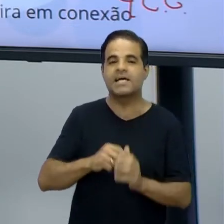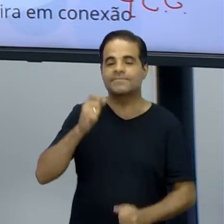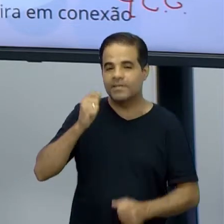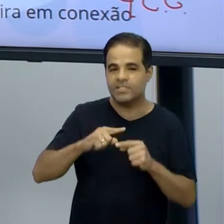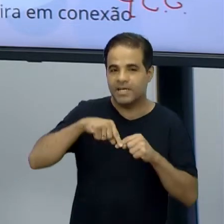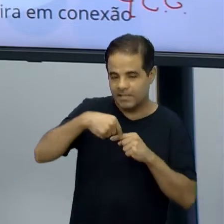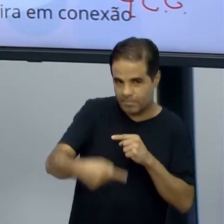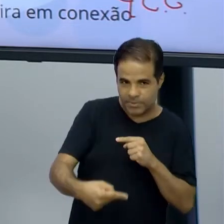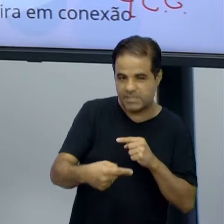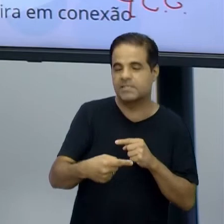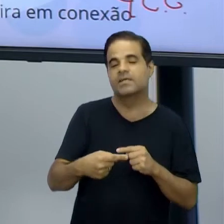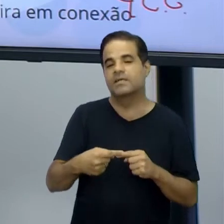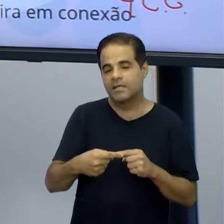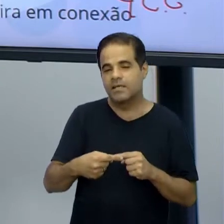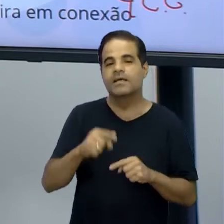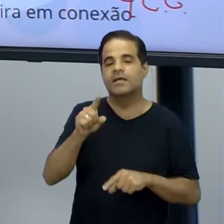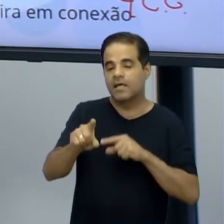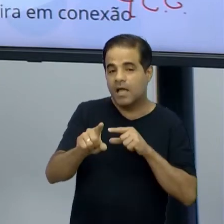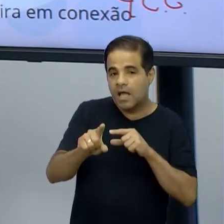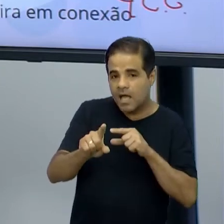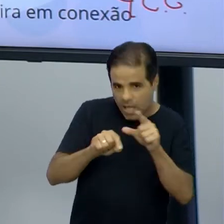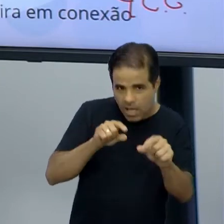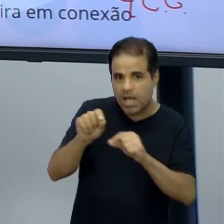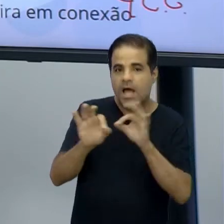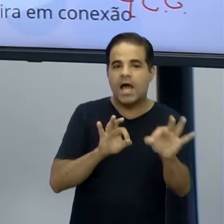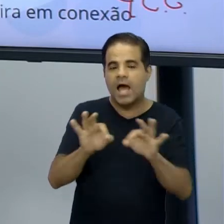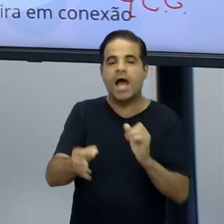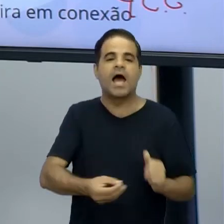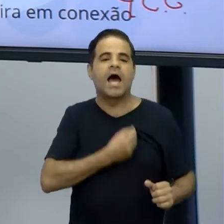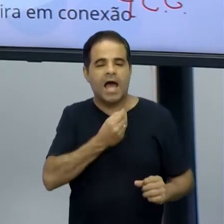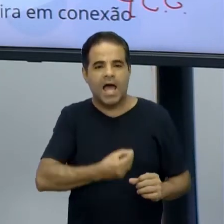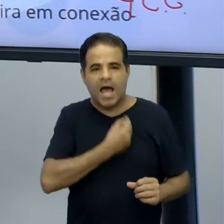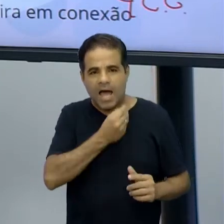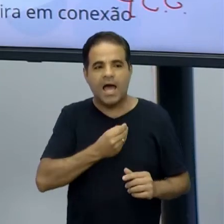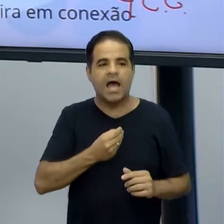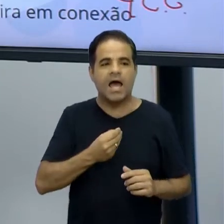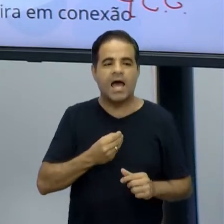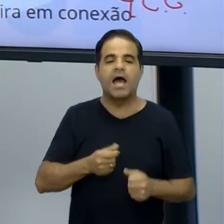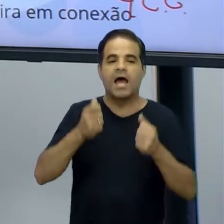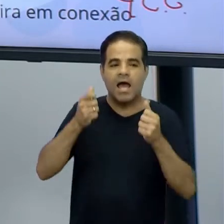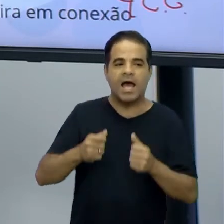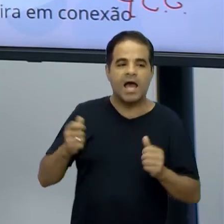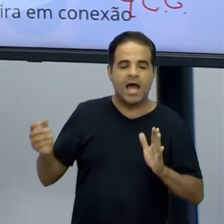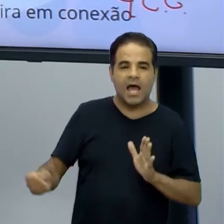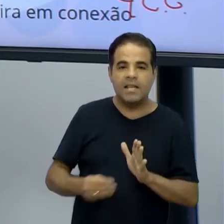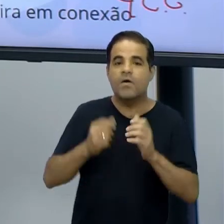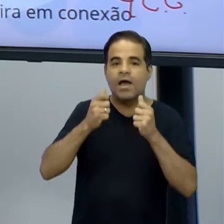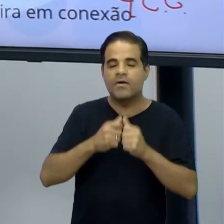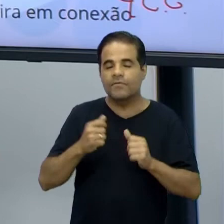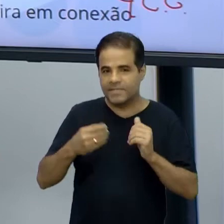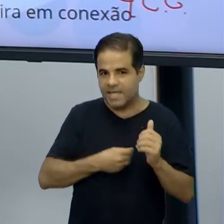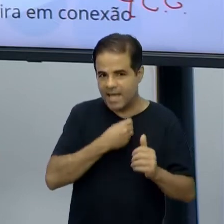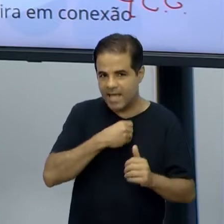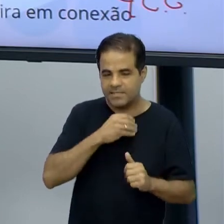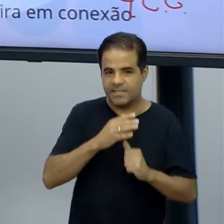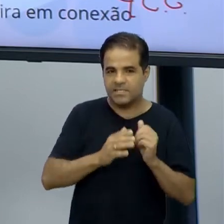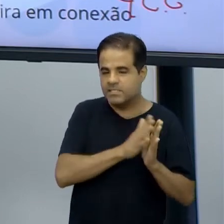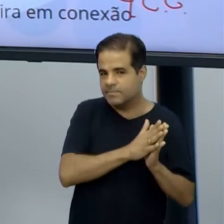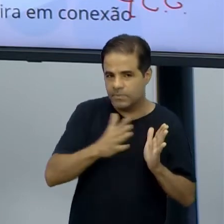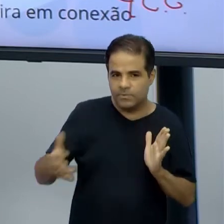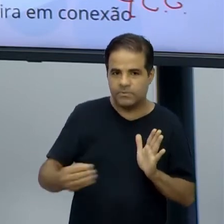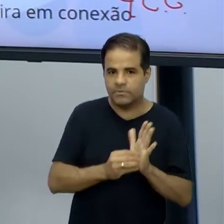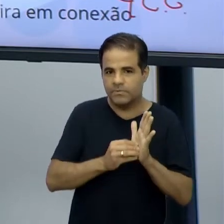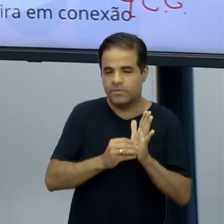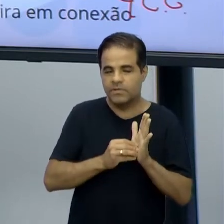como a gente pode escolher aí um projeto de vida com os aspectos financeiros, o que será que ele tem aí para contar para nós.